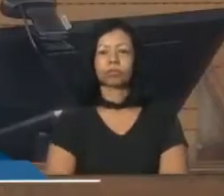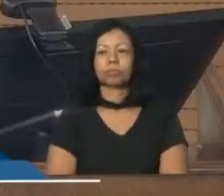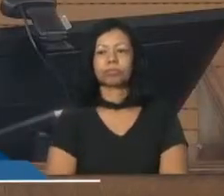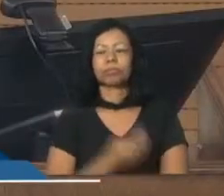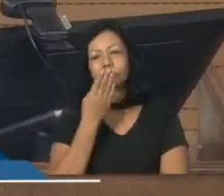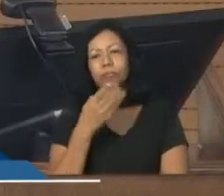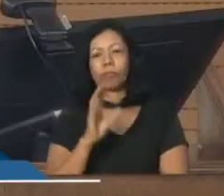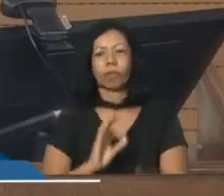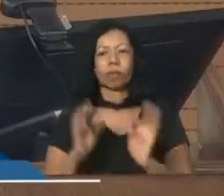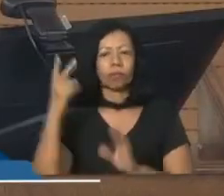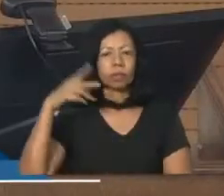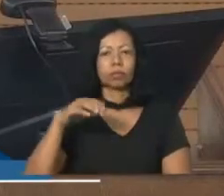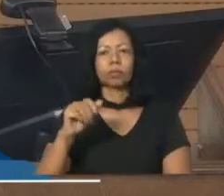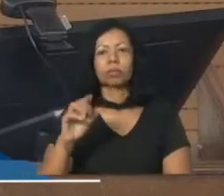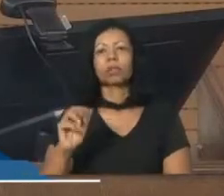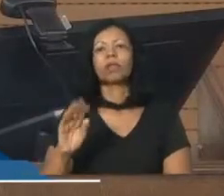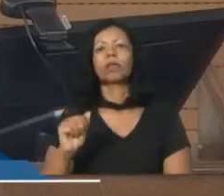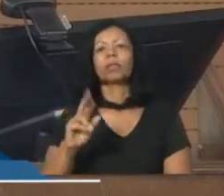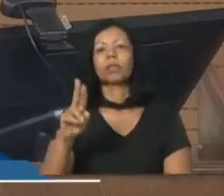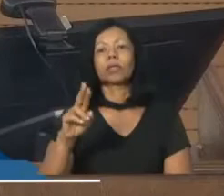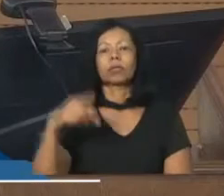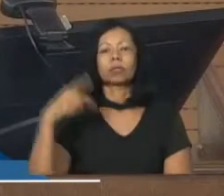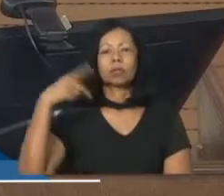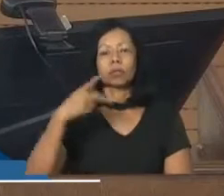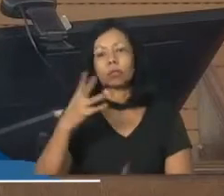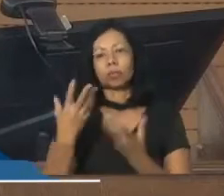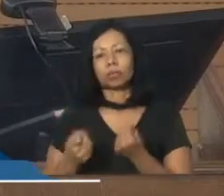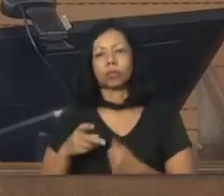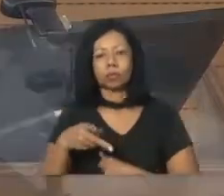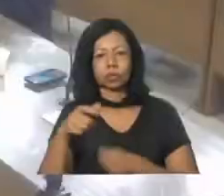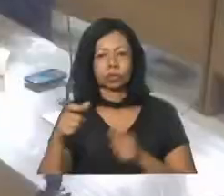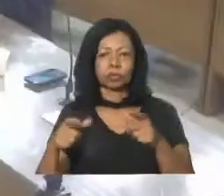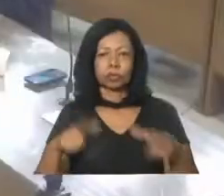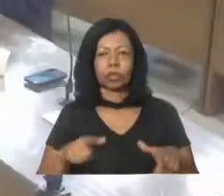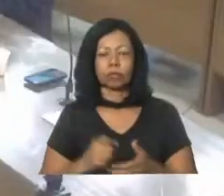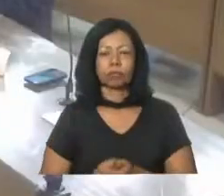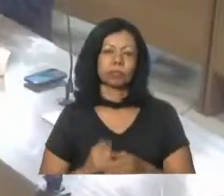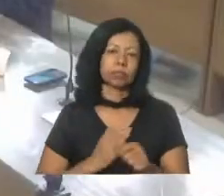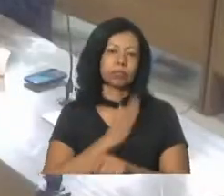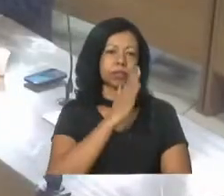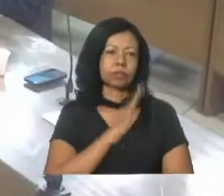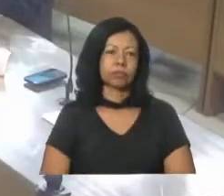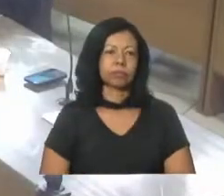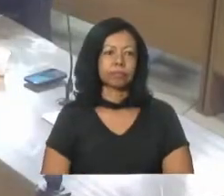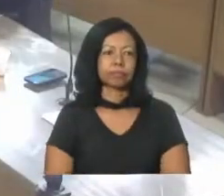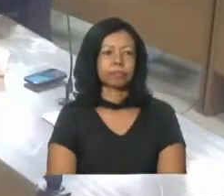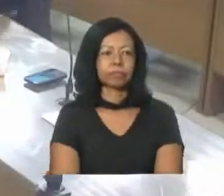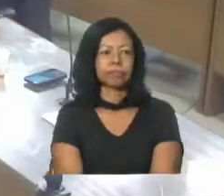plenário a questão de ordem, vereador Kleber do Cavaco. Os vereadores que forem pela aprovação, permaneçam como se encontram. Aprovado.